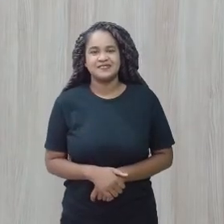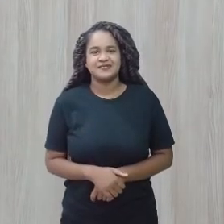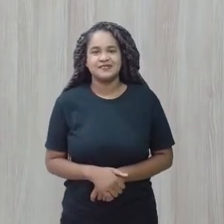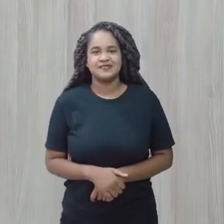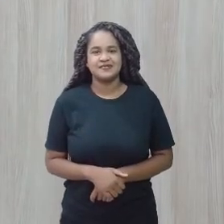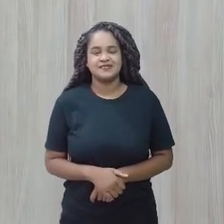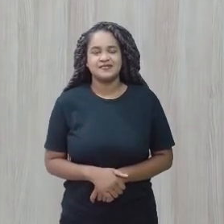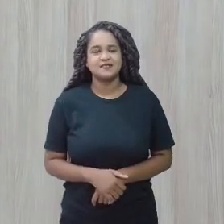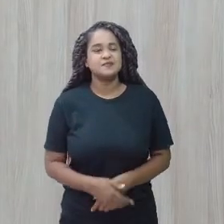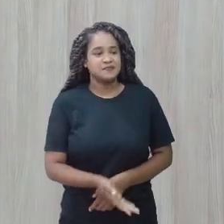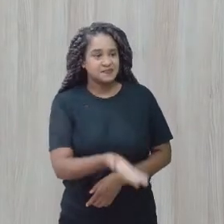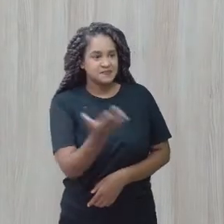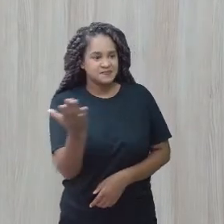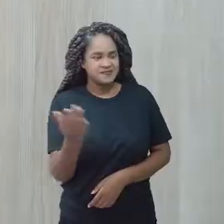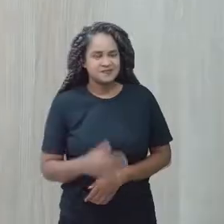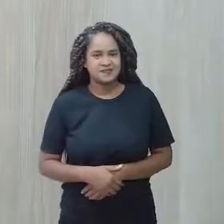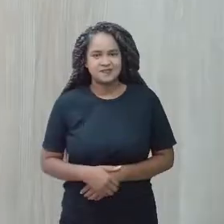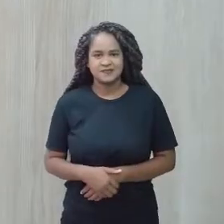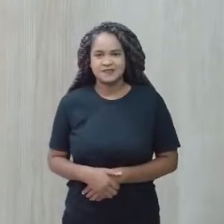Dá-lhe, jogador!